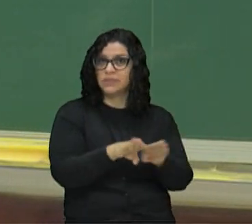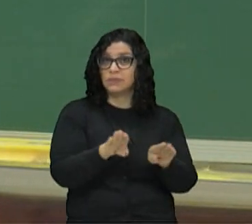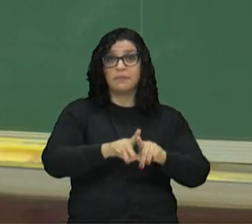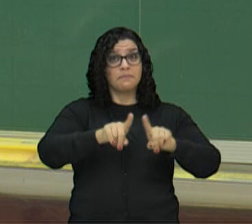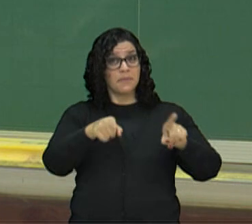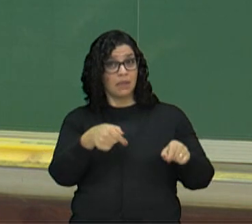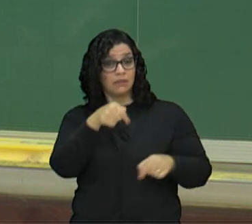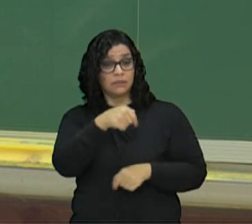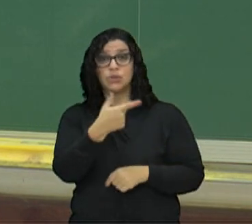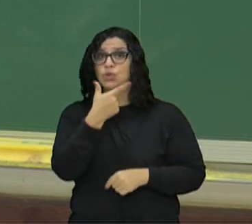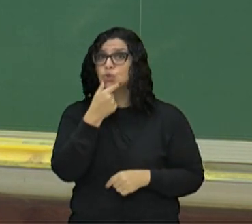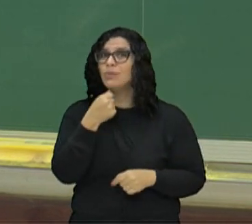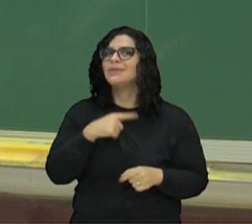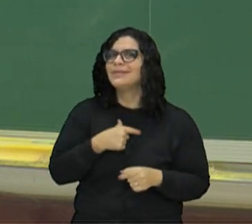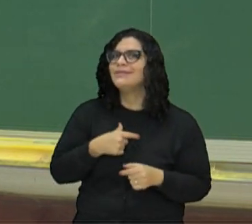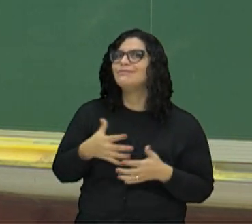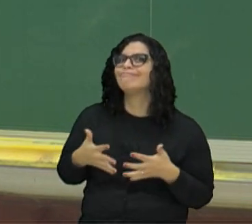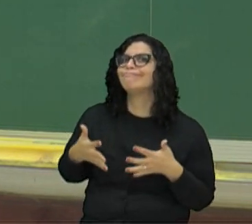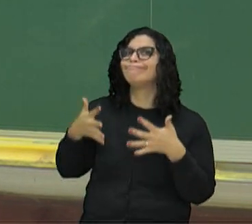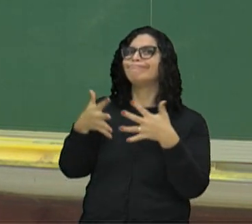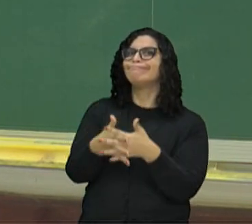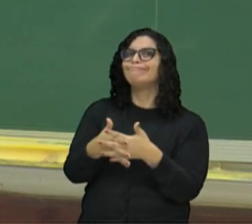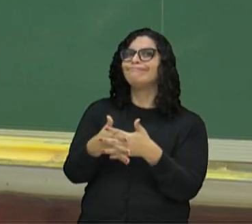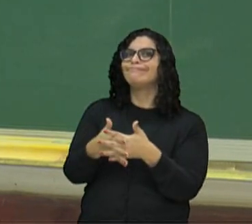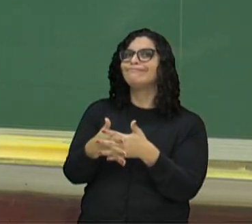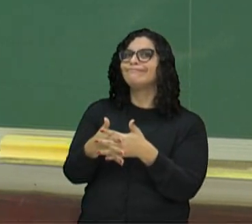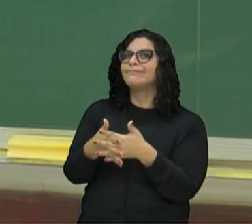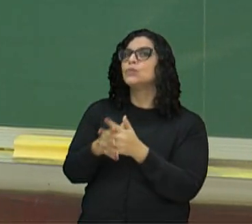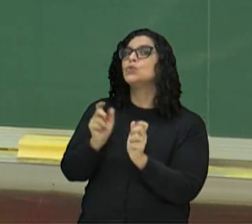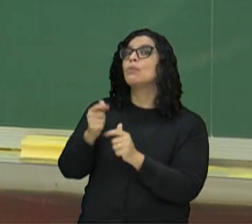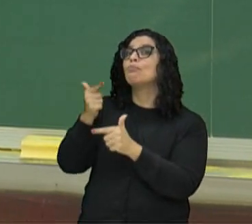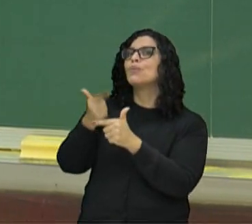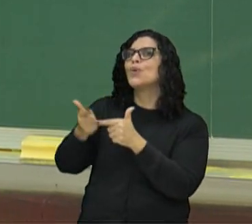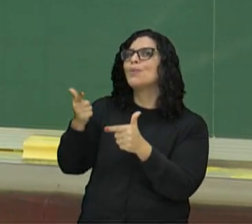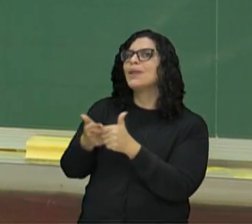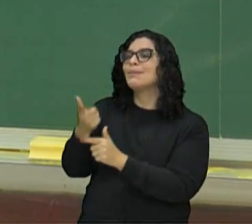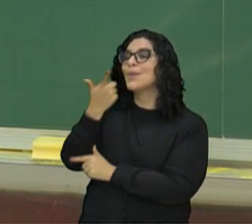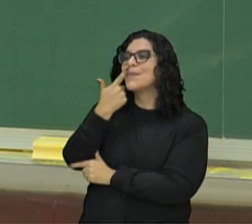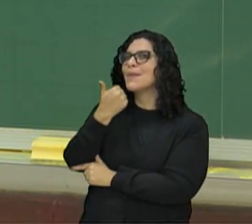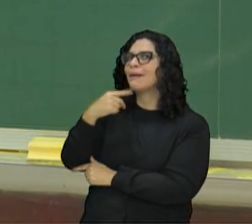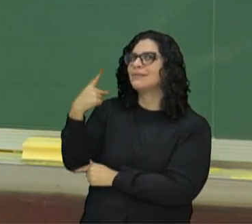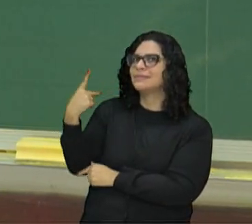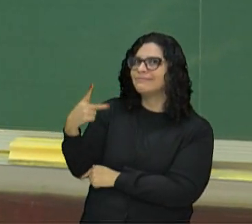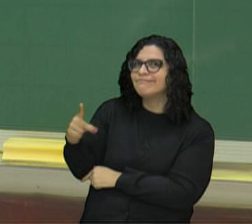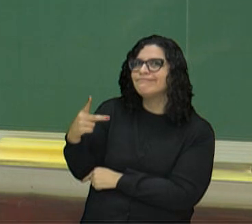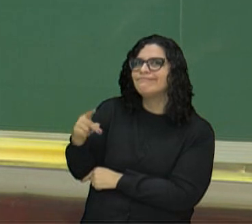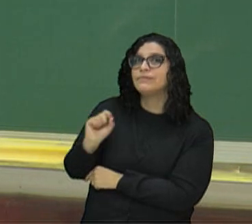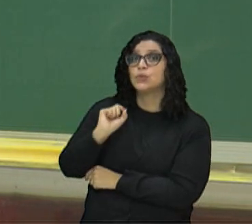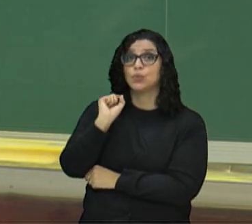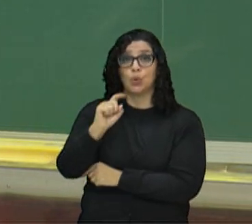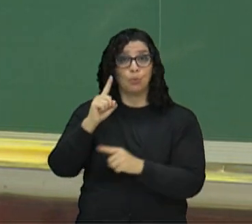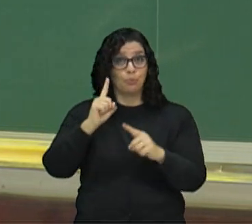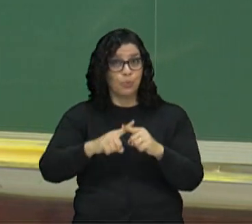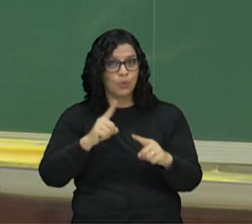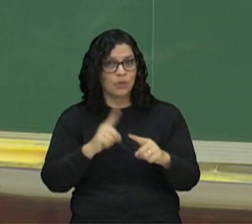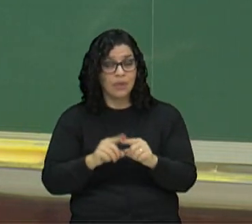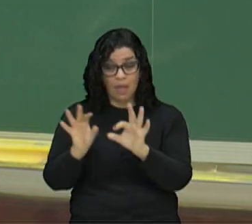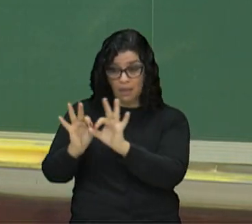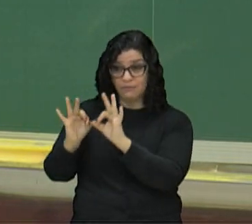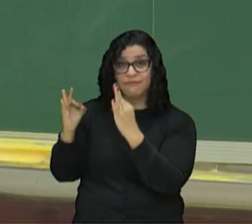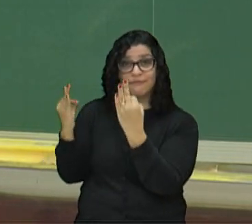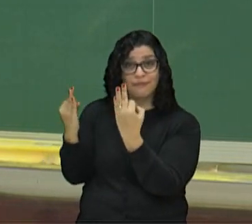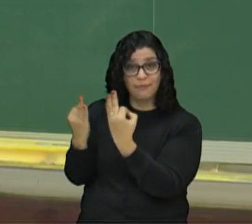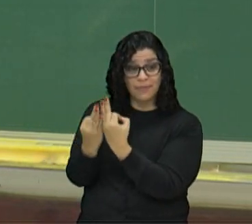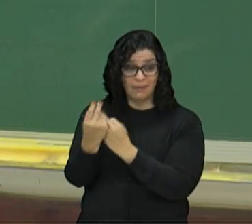ele enfrentou um conflito muito grande com o seu pai. Sabe por quê? Porque a família